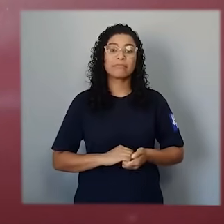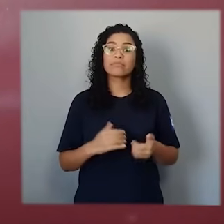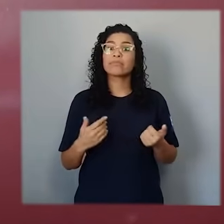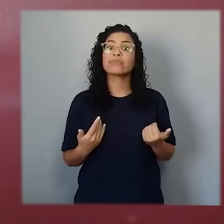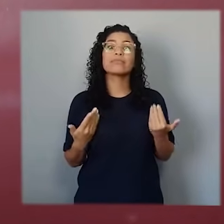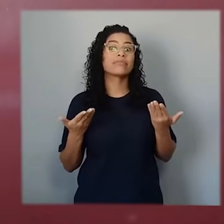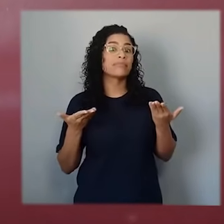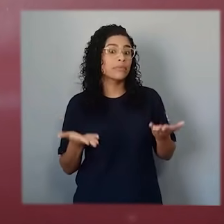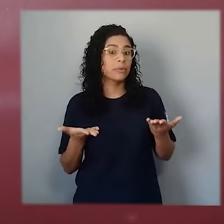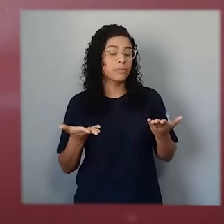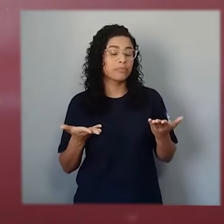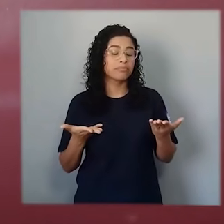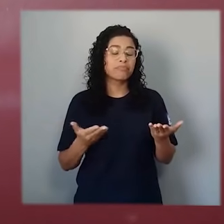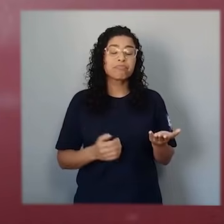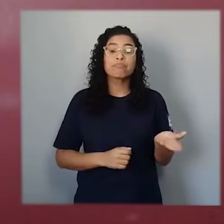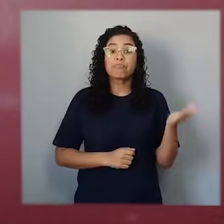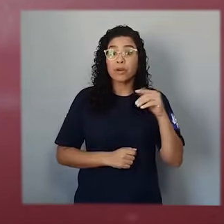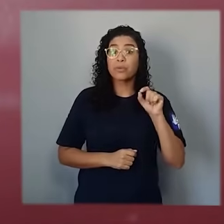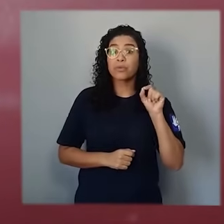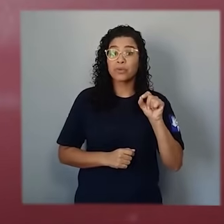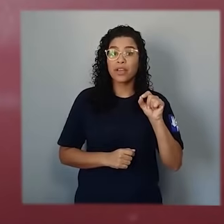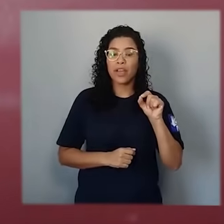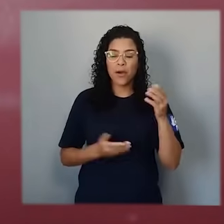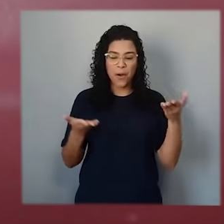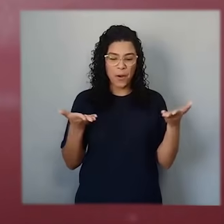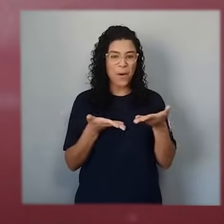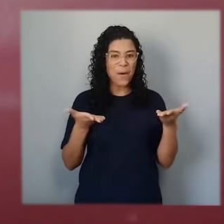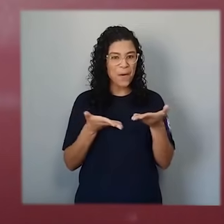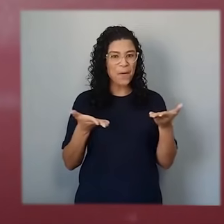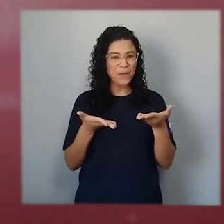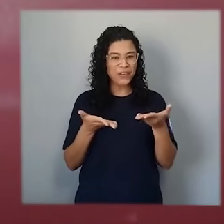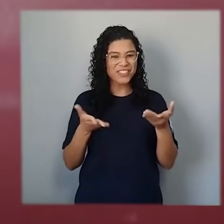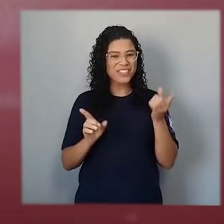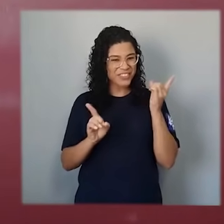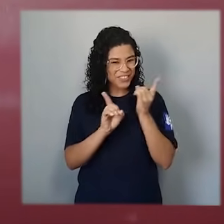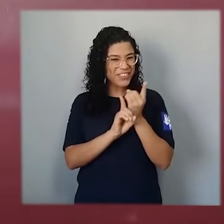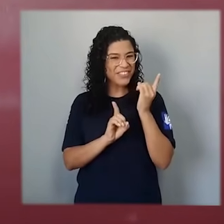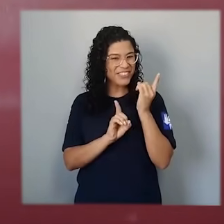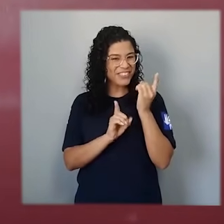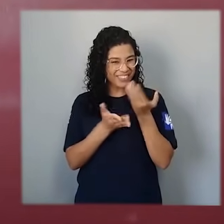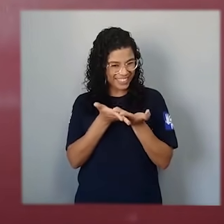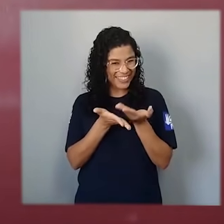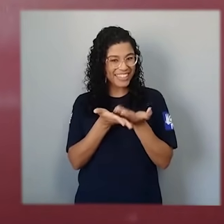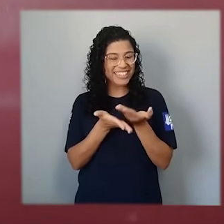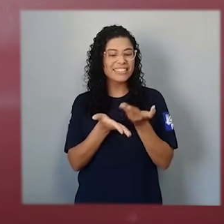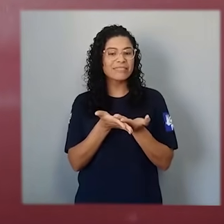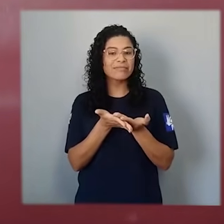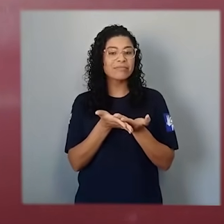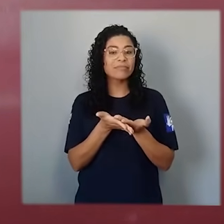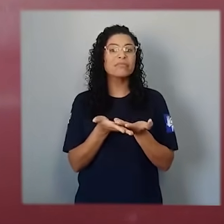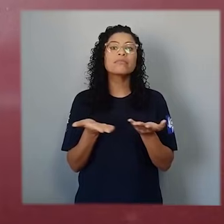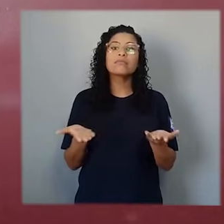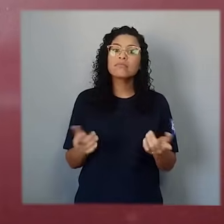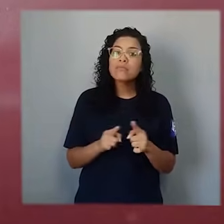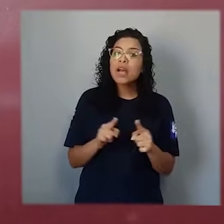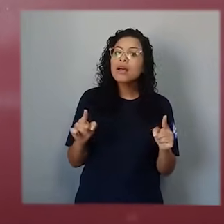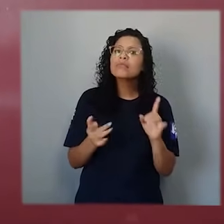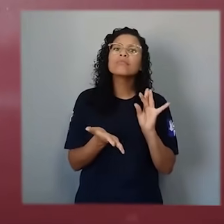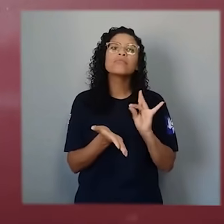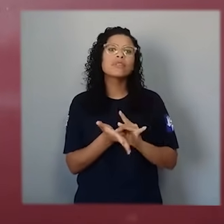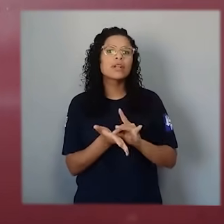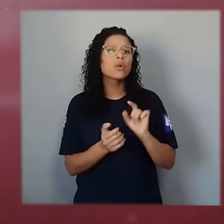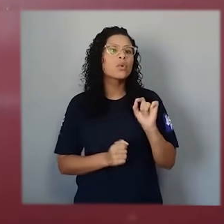Bom, vamos ao nosso encontro de hoje. E, na